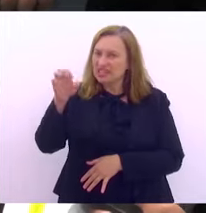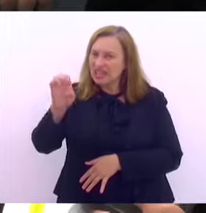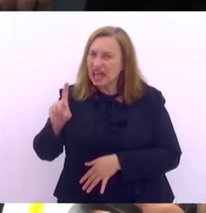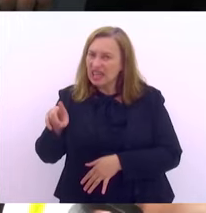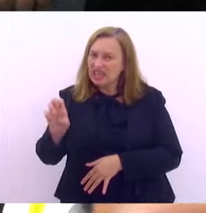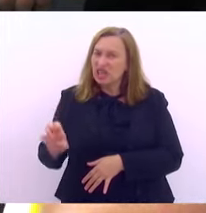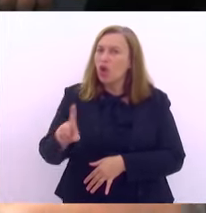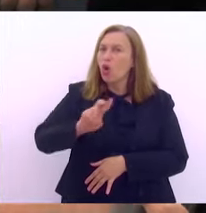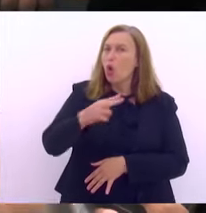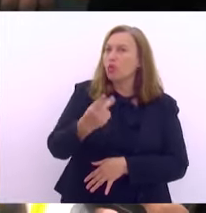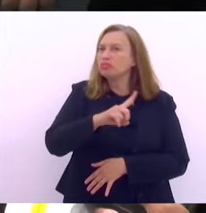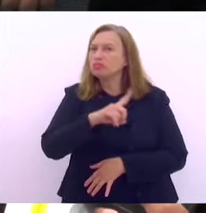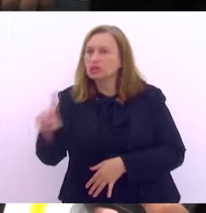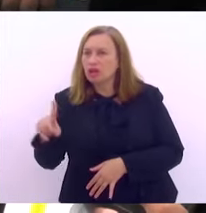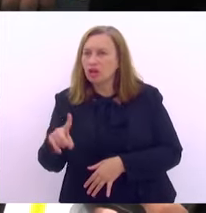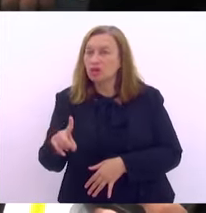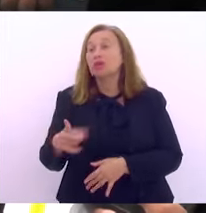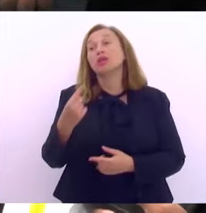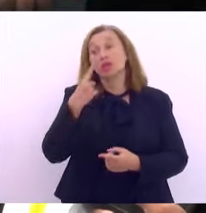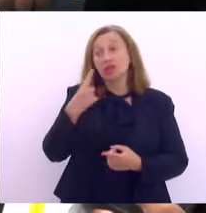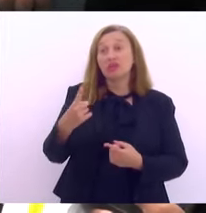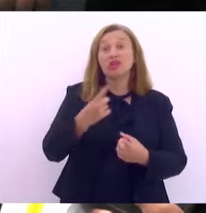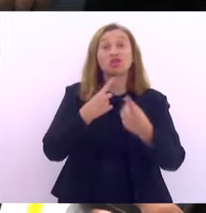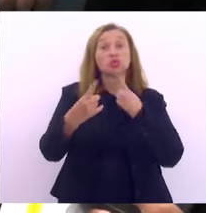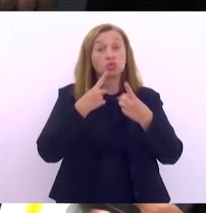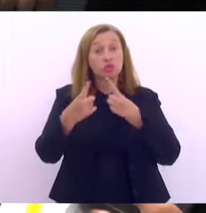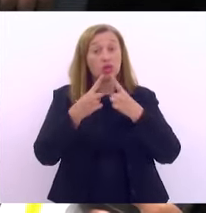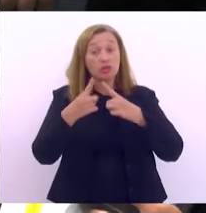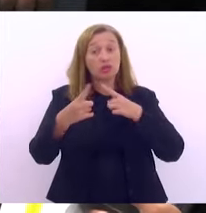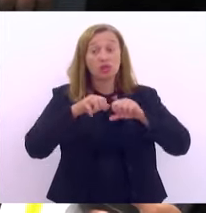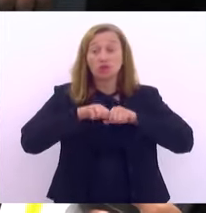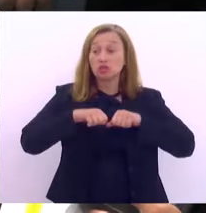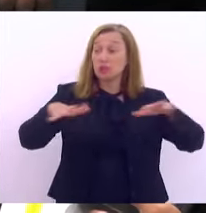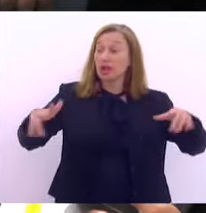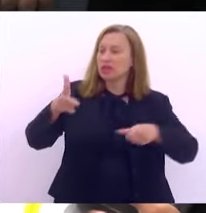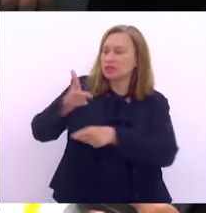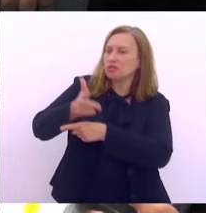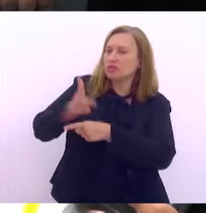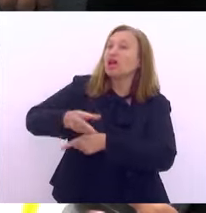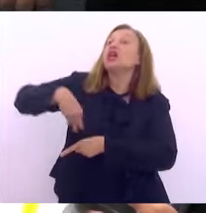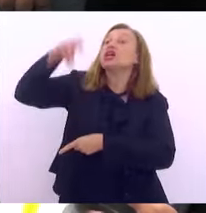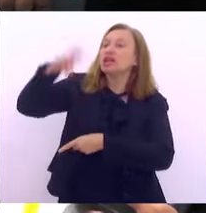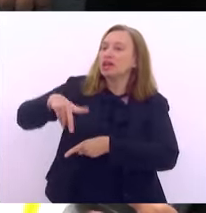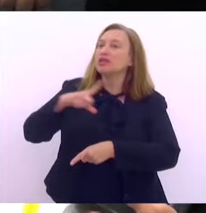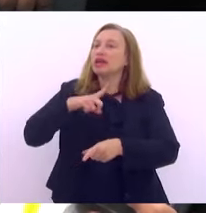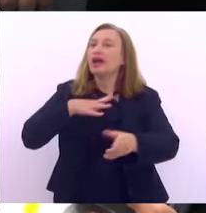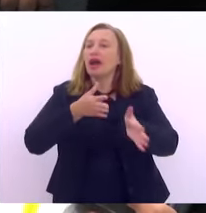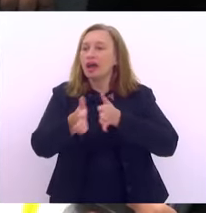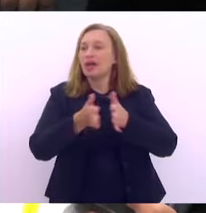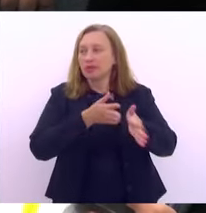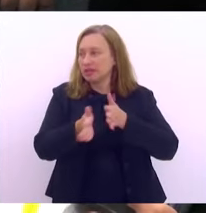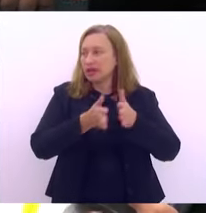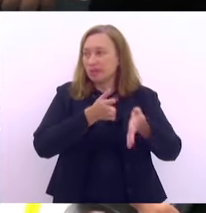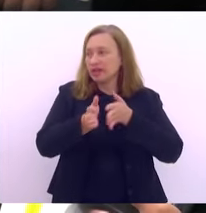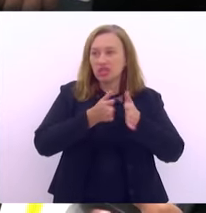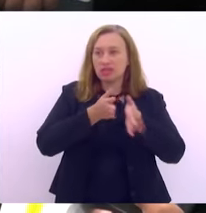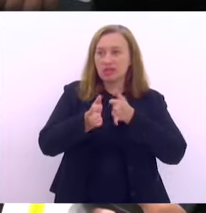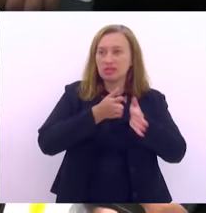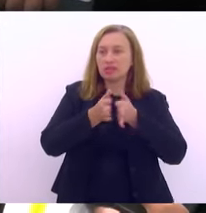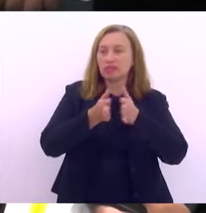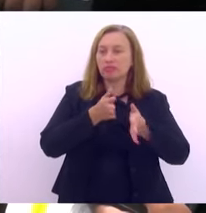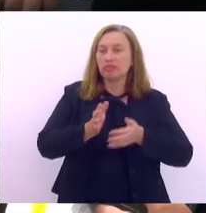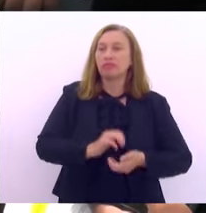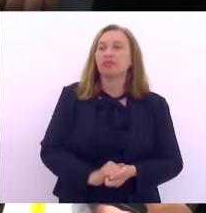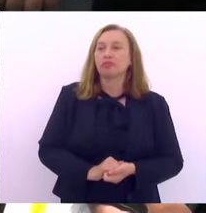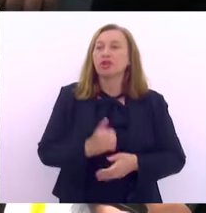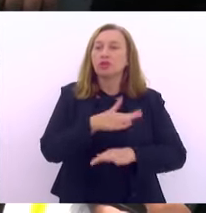e saber até onde essas filmagens podem ser transmitidas. E para quem é que tem acesso a isso? Vou dizer para Vossa Excelência aqui, para todos que